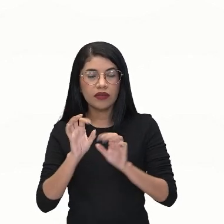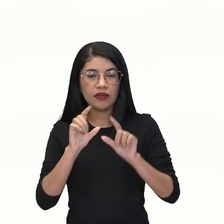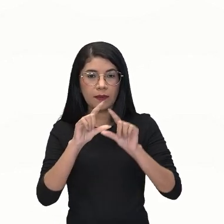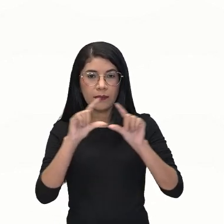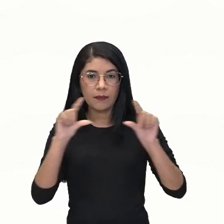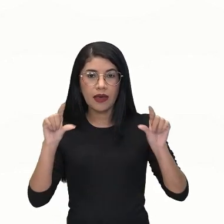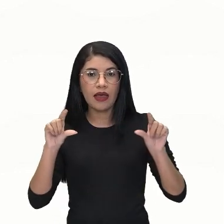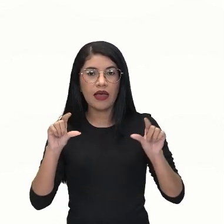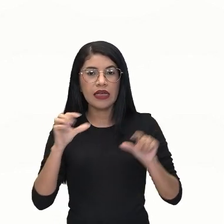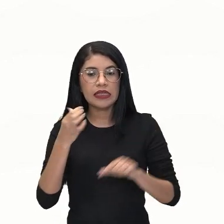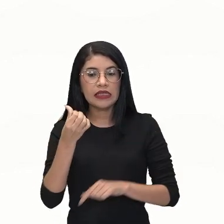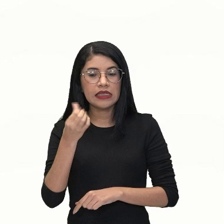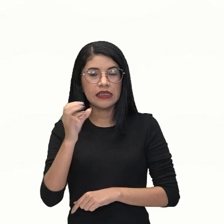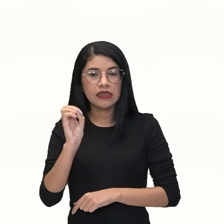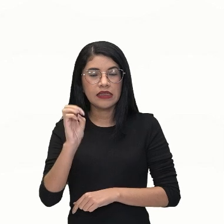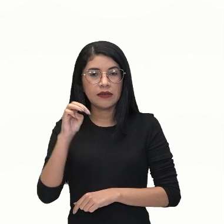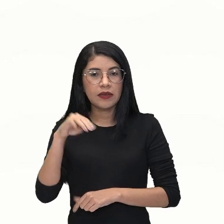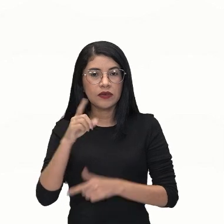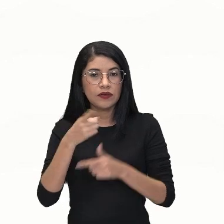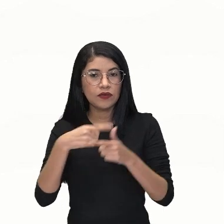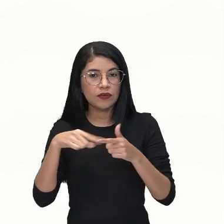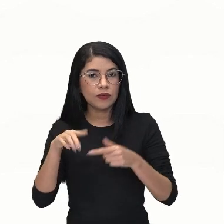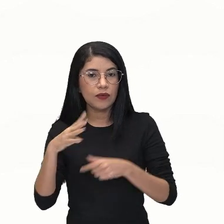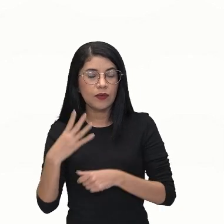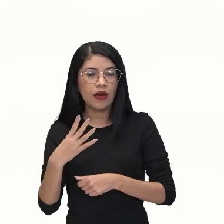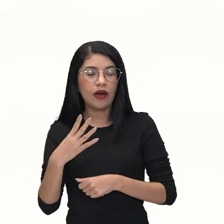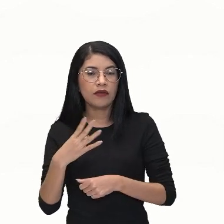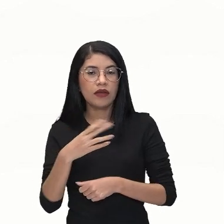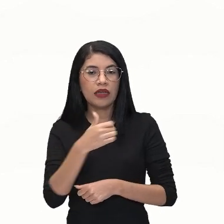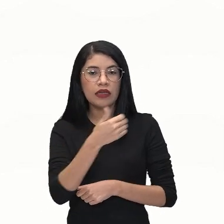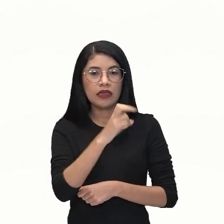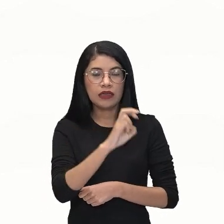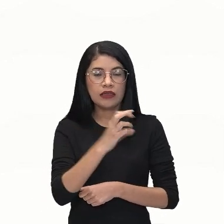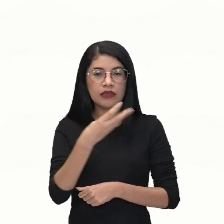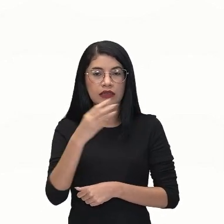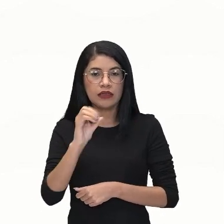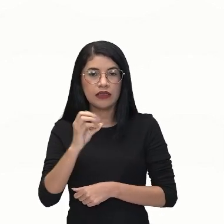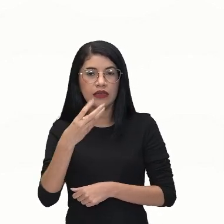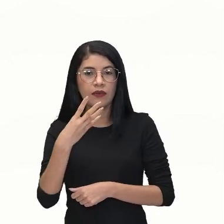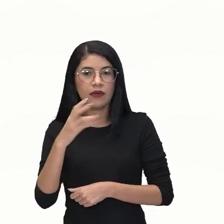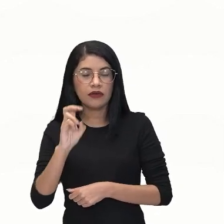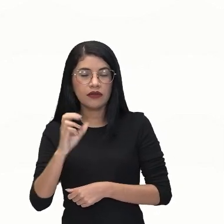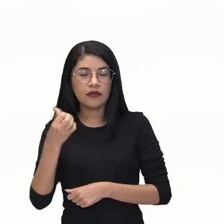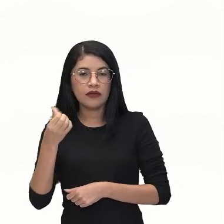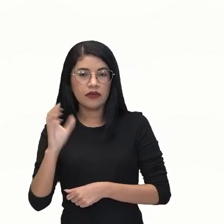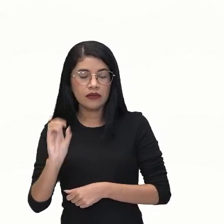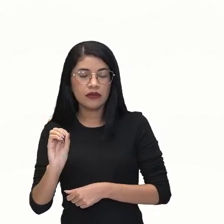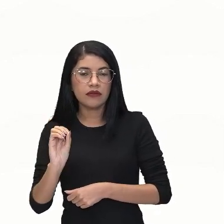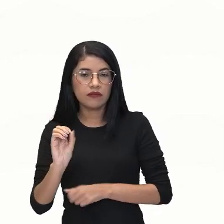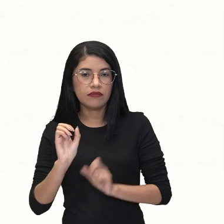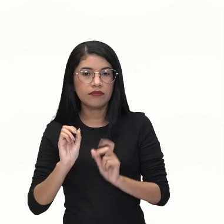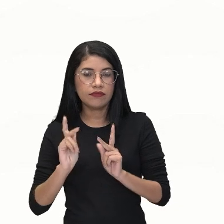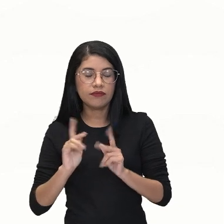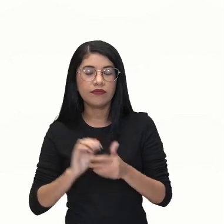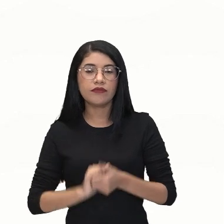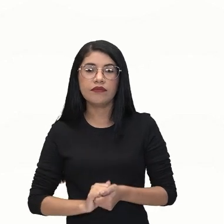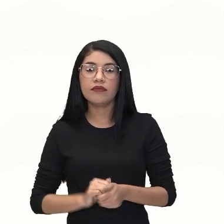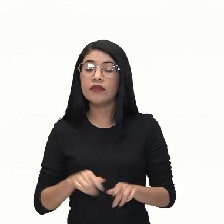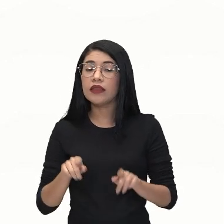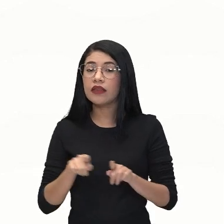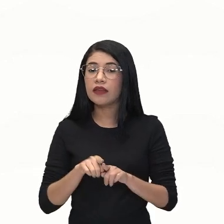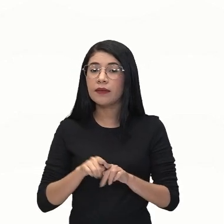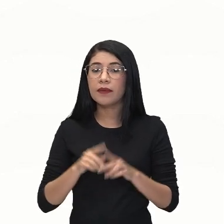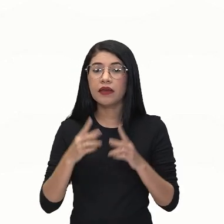60 minutos equivalentes a 1 hora em 4 partes iguais. A mesma coisa eu vou fazer